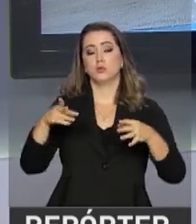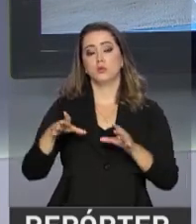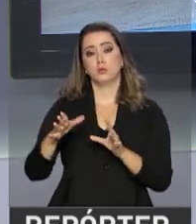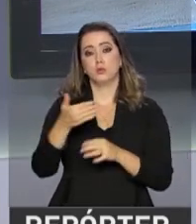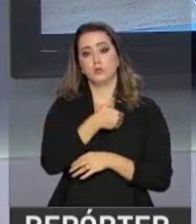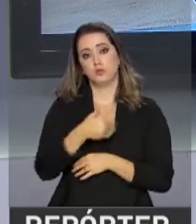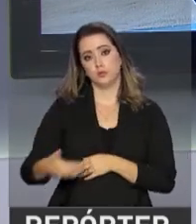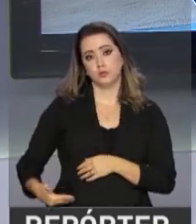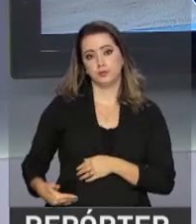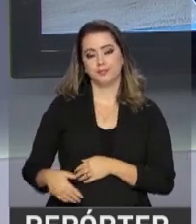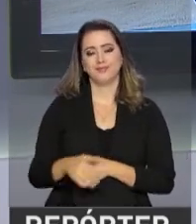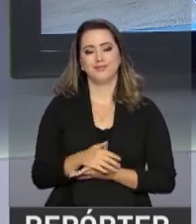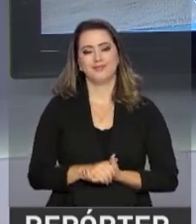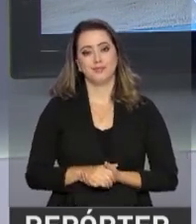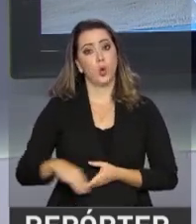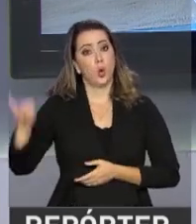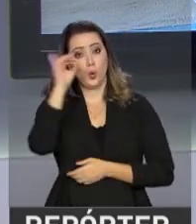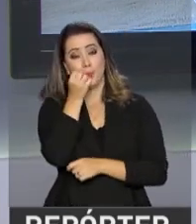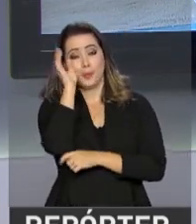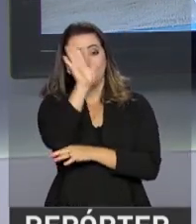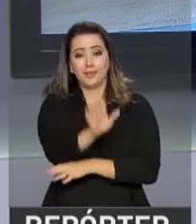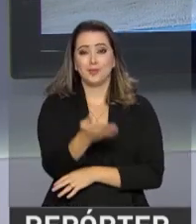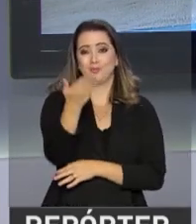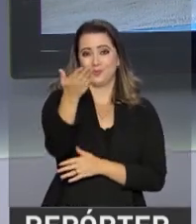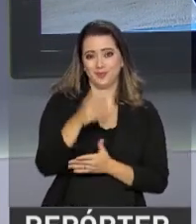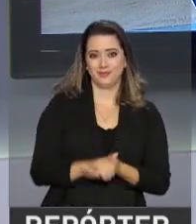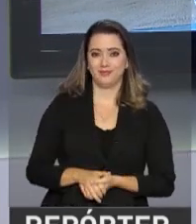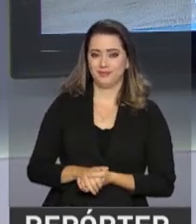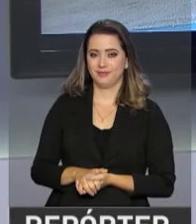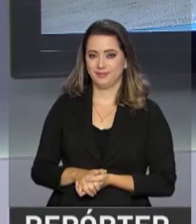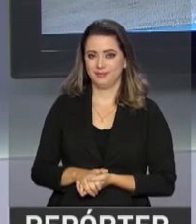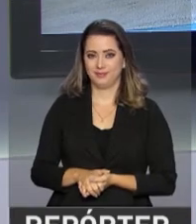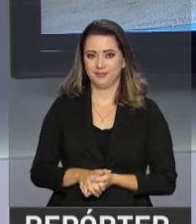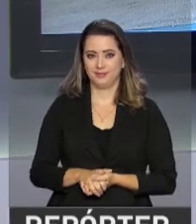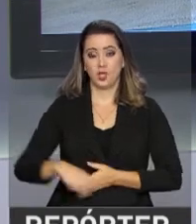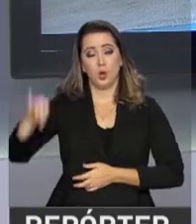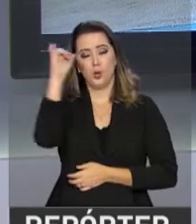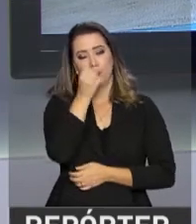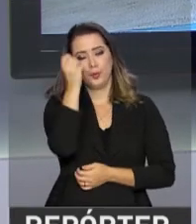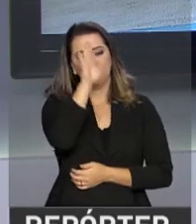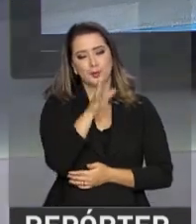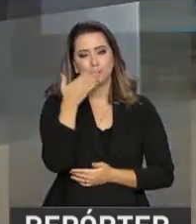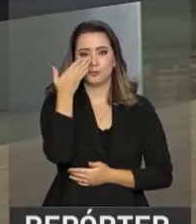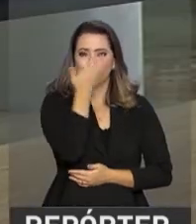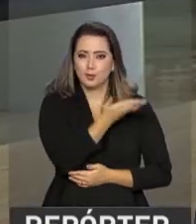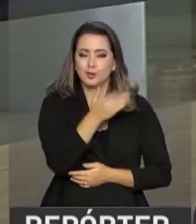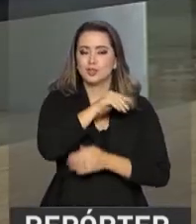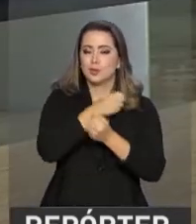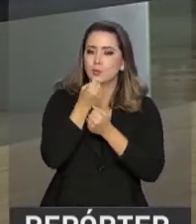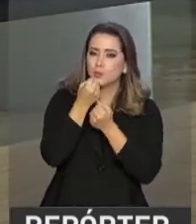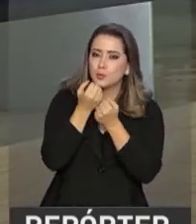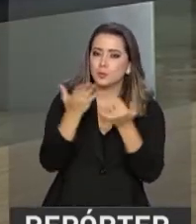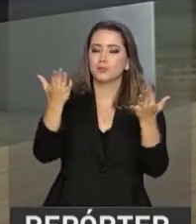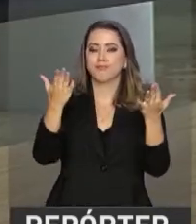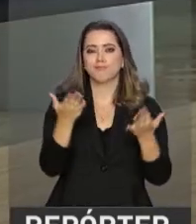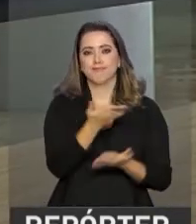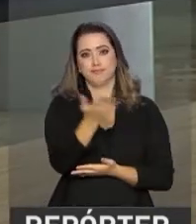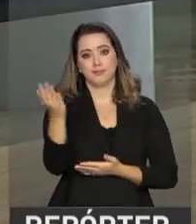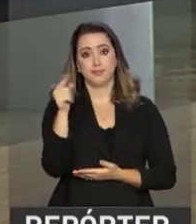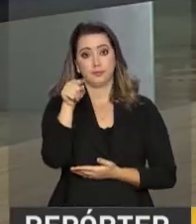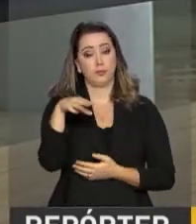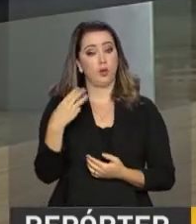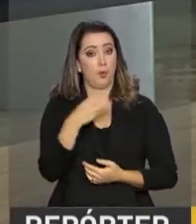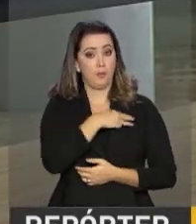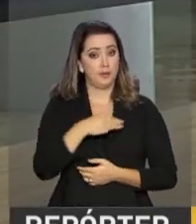ministros do governo olá joão pedro boa tarde roberto boa tarde pra você boa tarde a todos pois é os ministros da